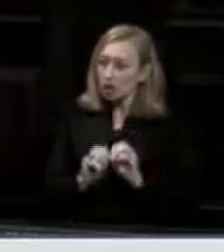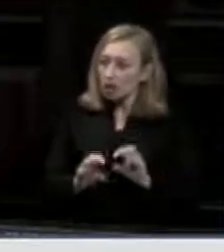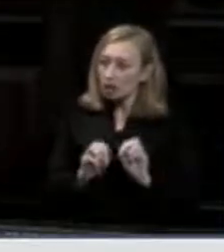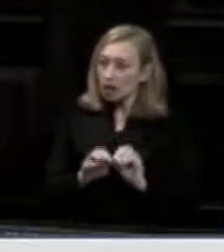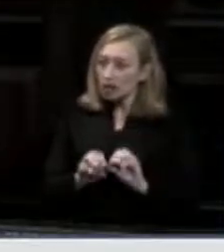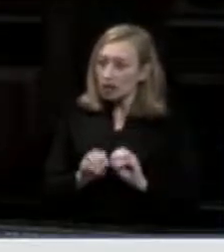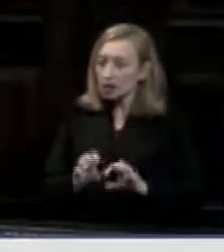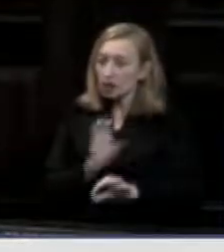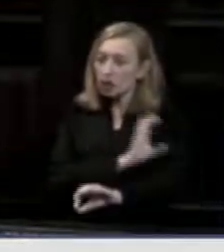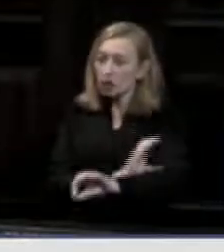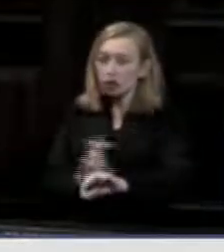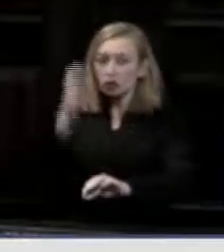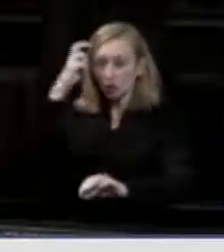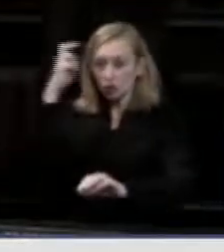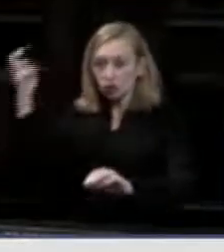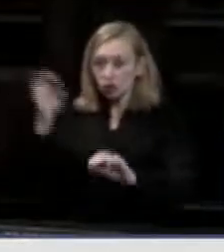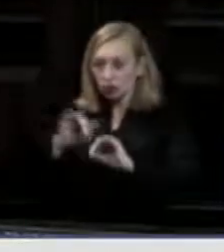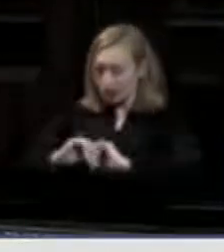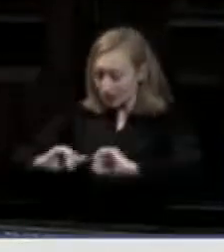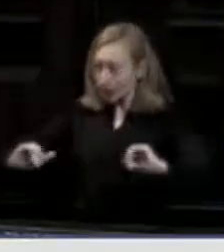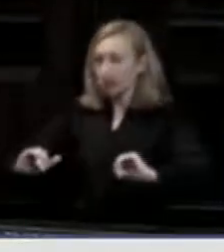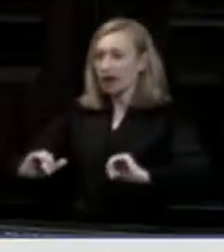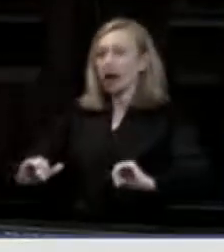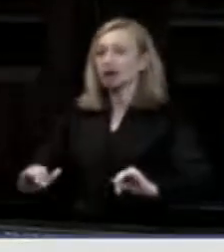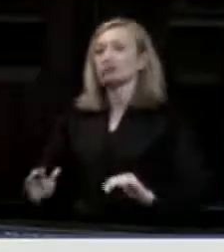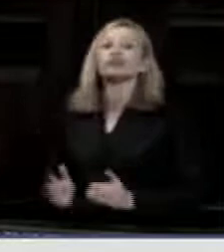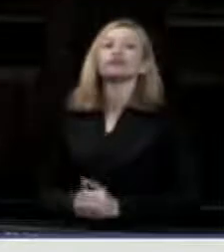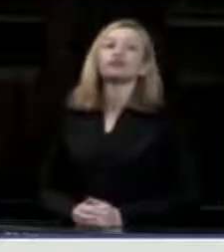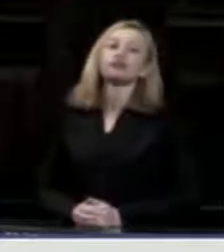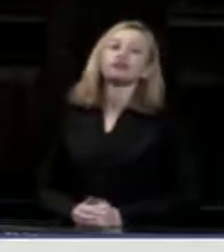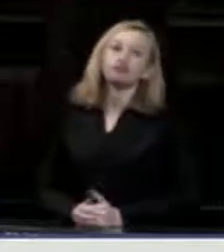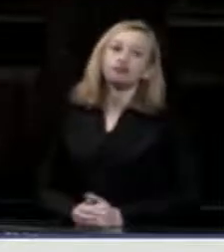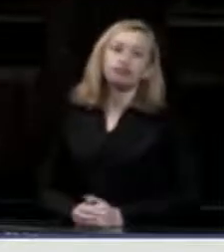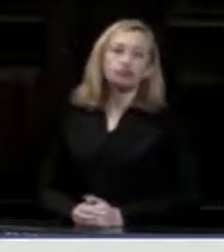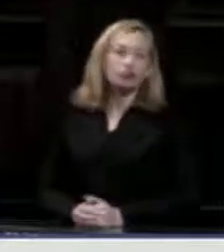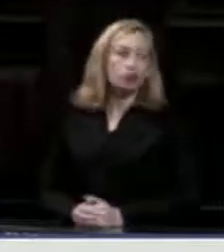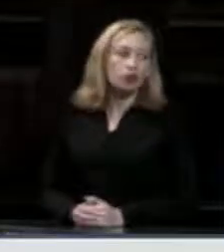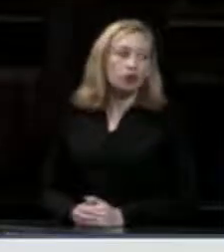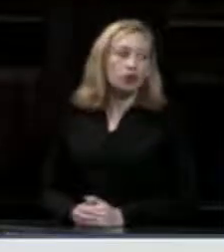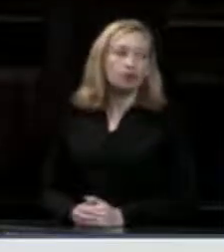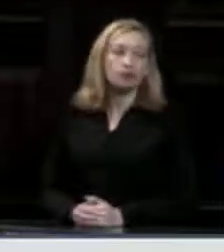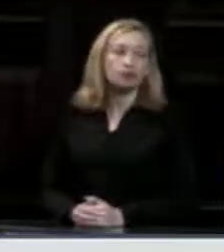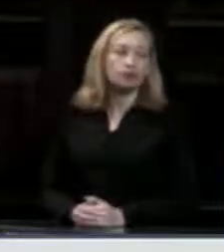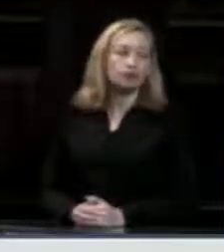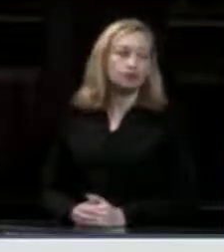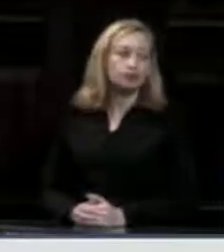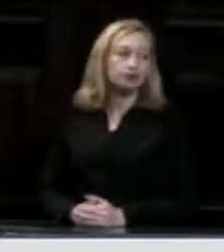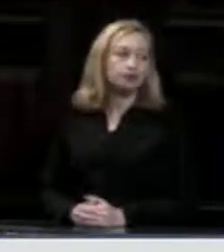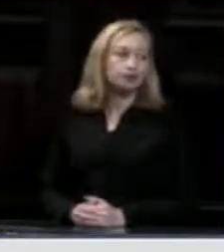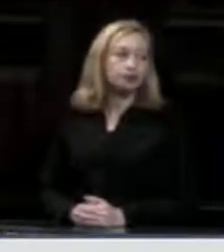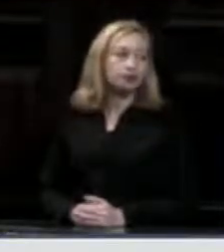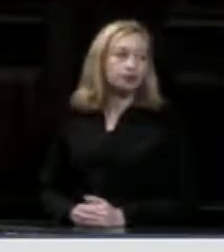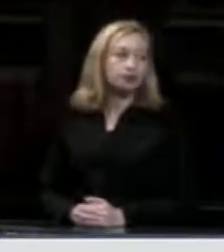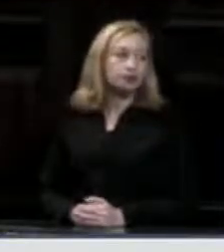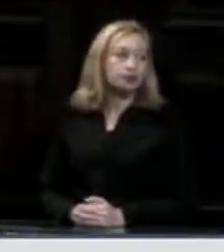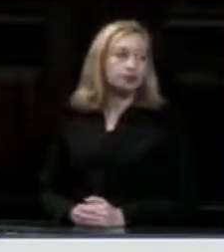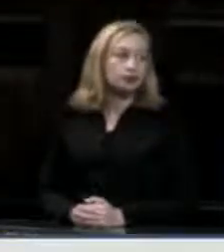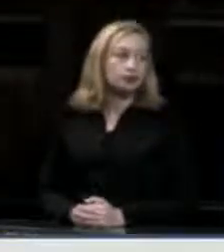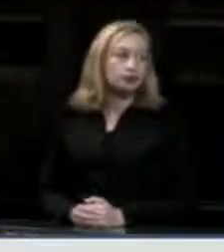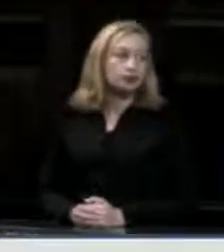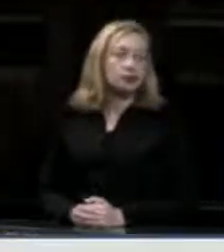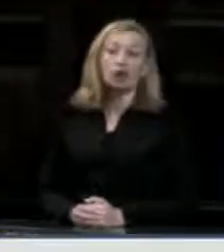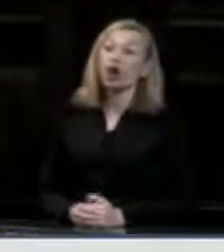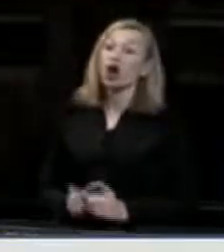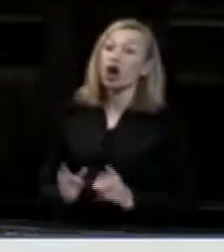orçamento ridículo, a ponto de termos o